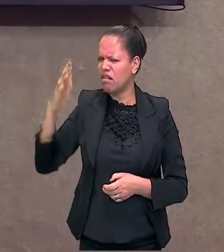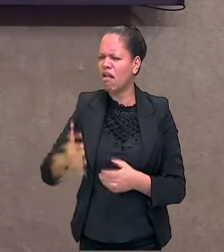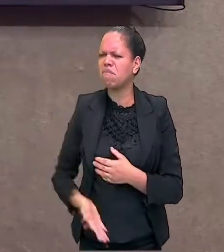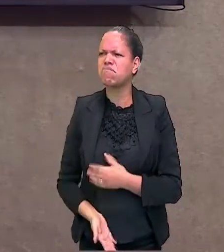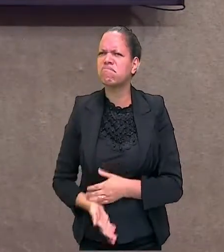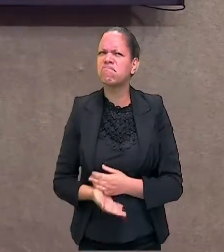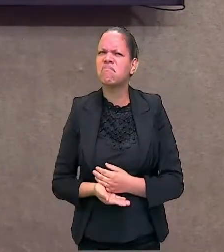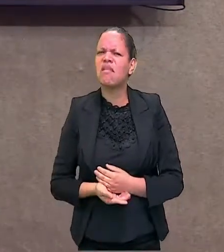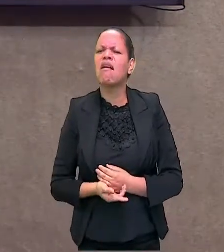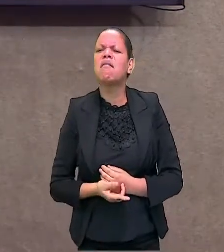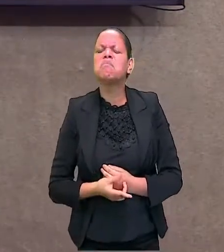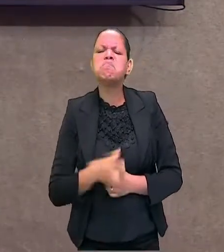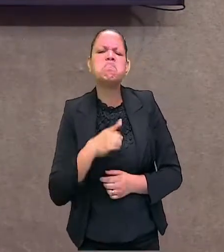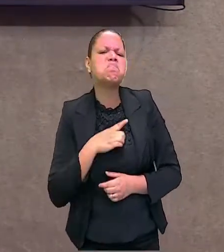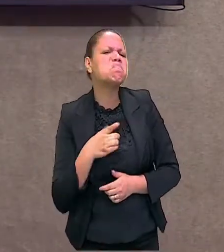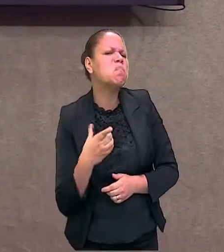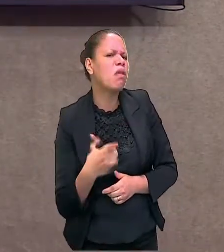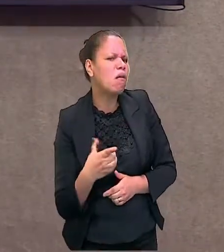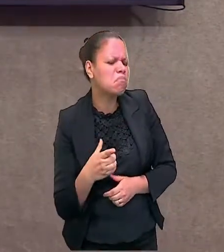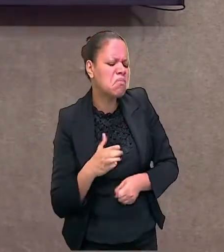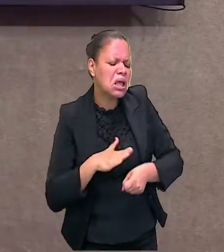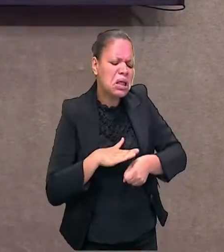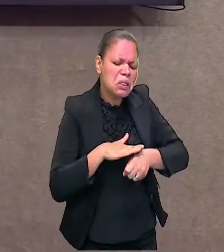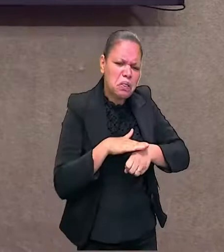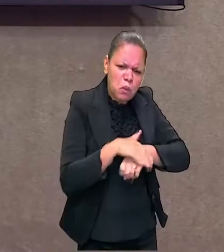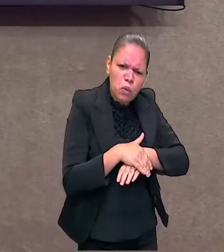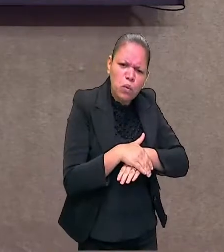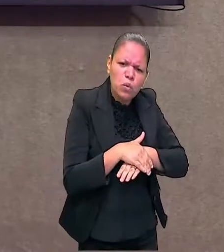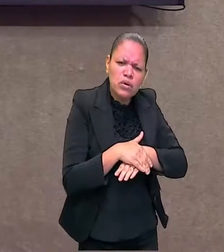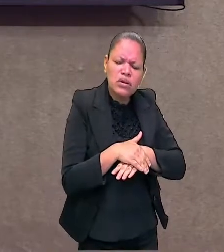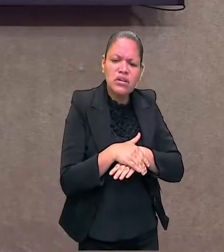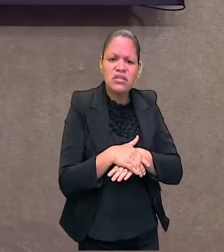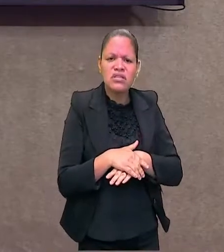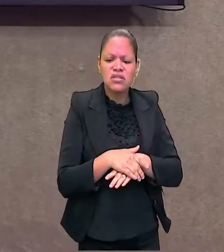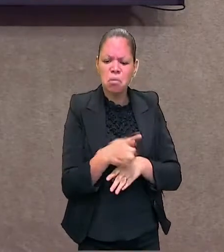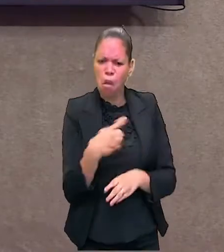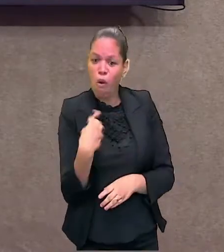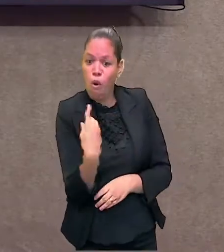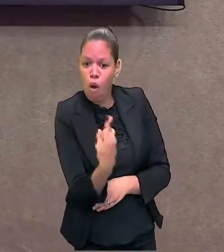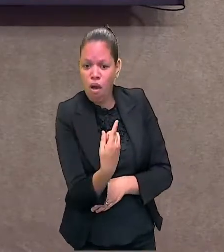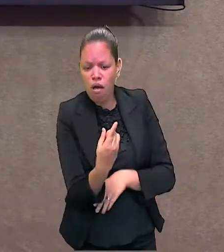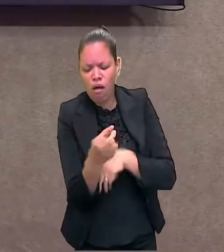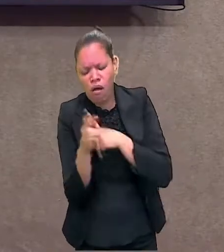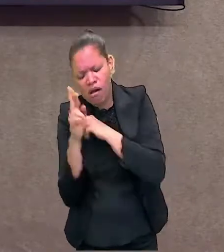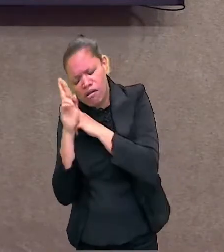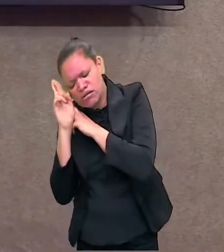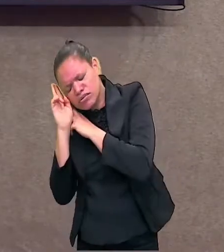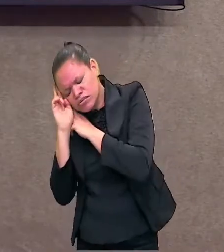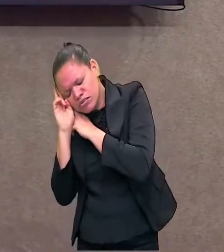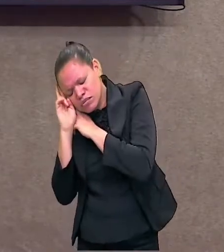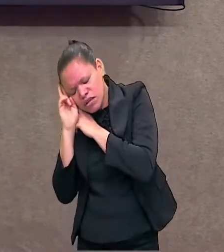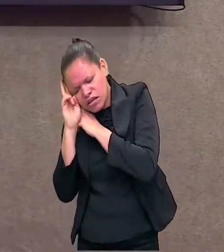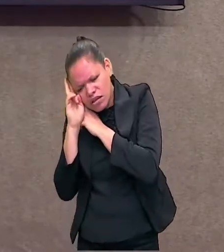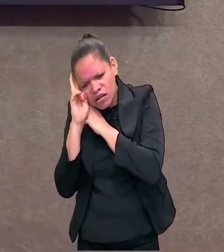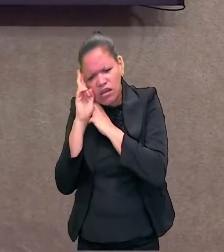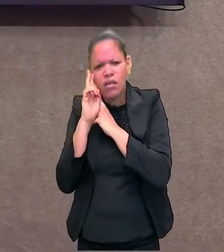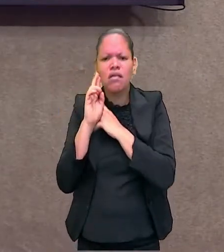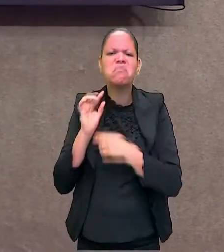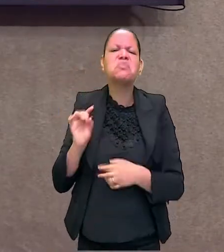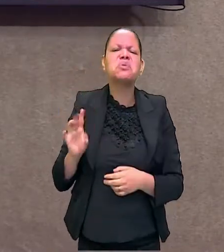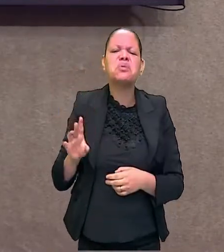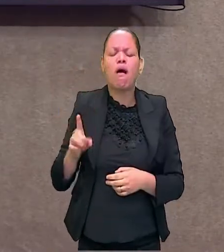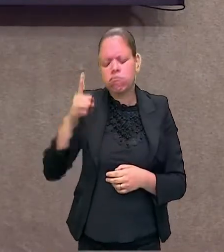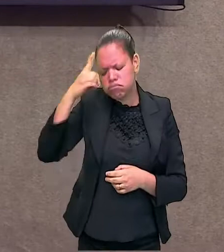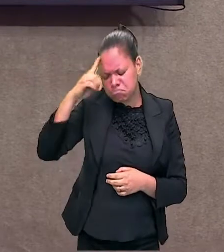tivesse noite para a gente poder descansar, para a gente poder dormir, imagine só o dia, não seria